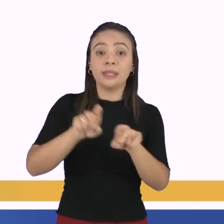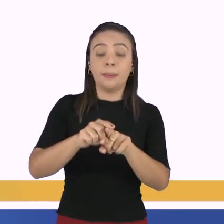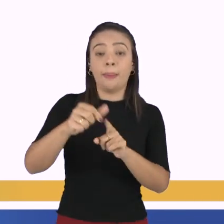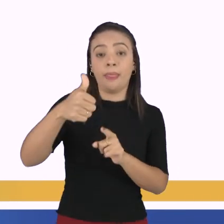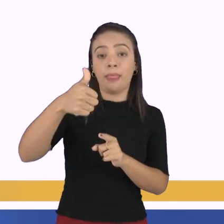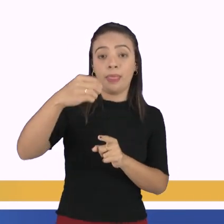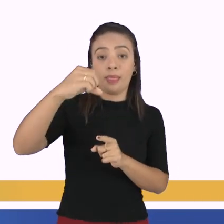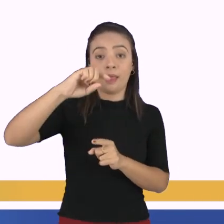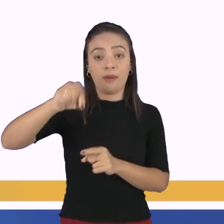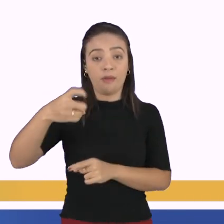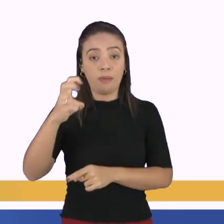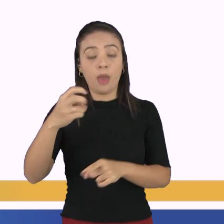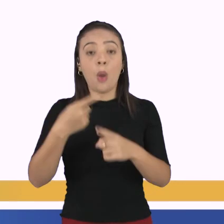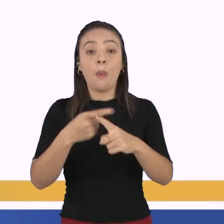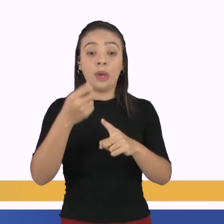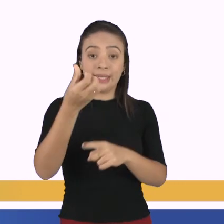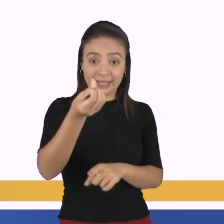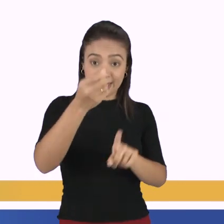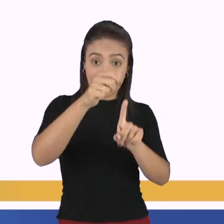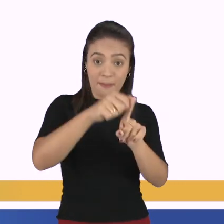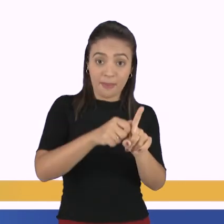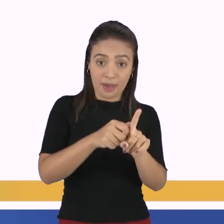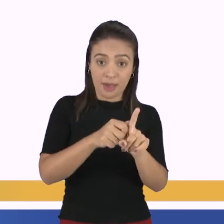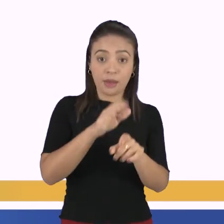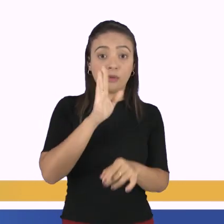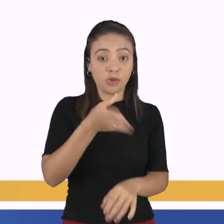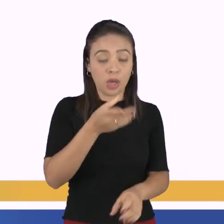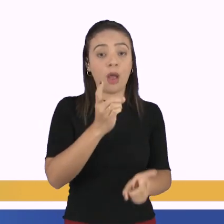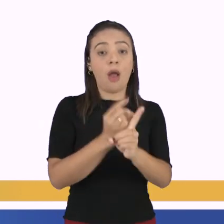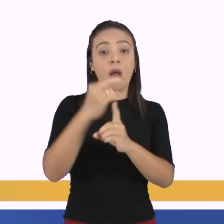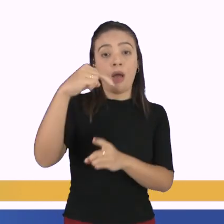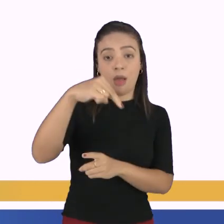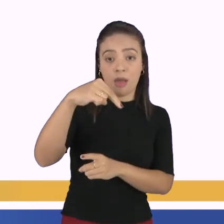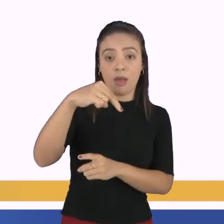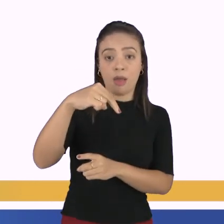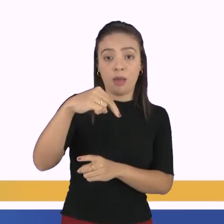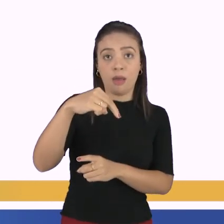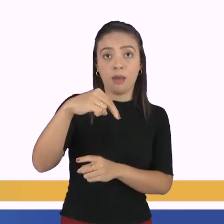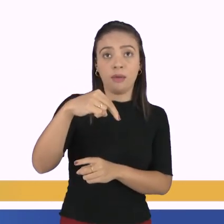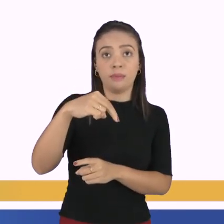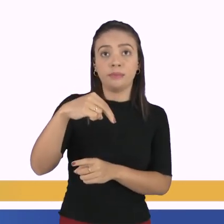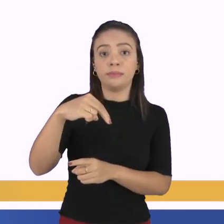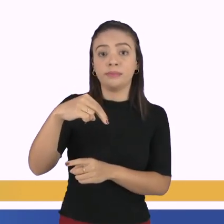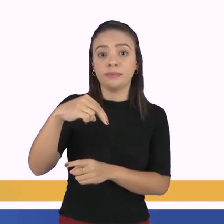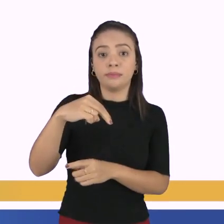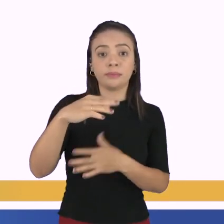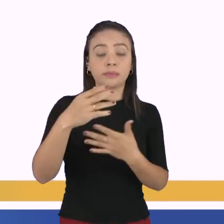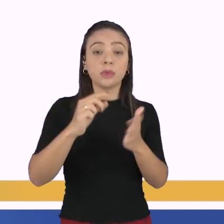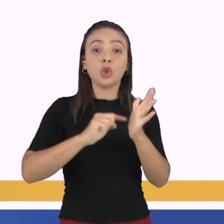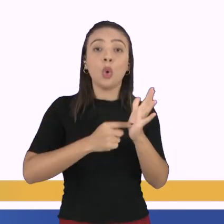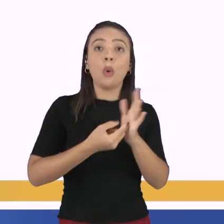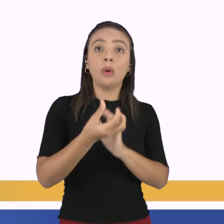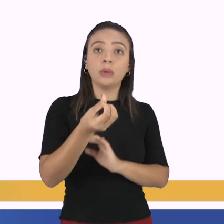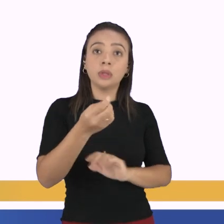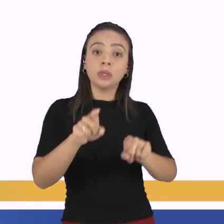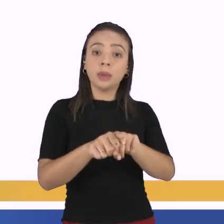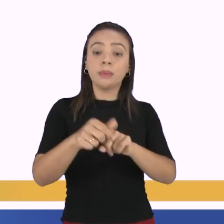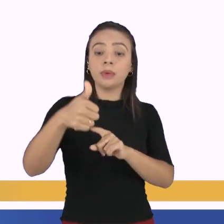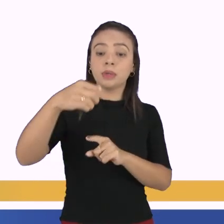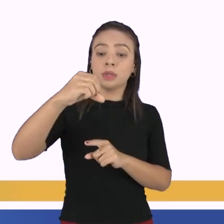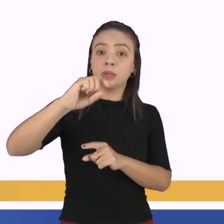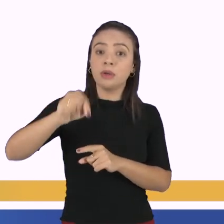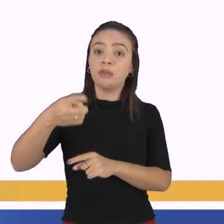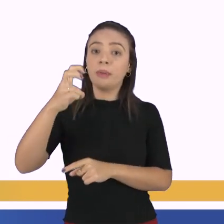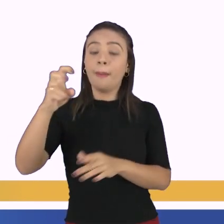6 meses, né, esse n que eu encontrei lá na fórmula, gente, é dado em meses, tá? O ponto 6 e 19,5